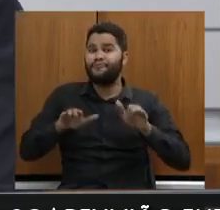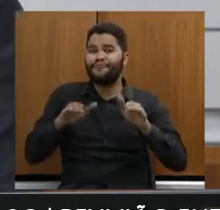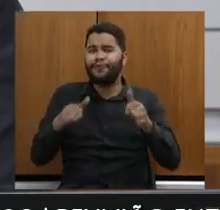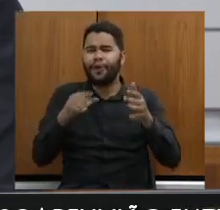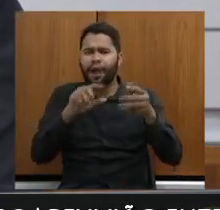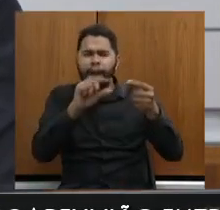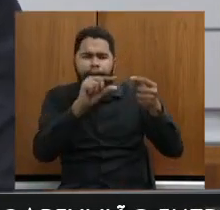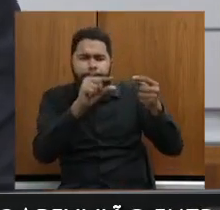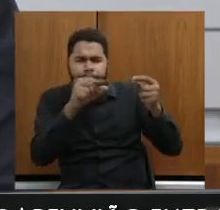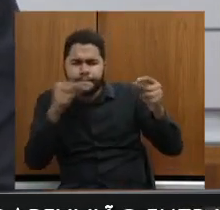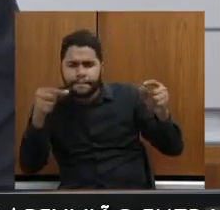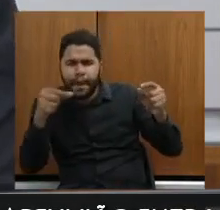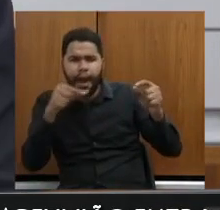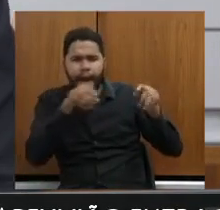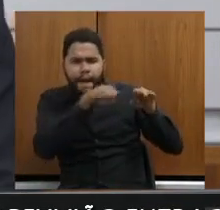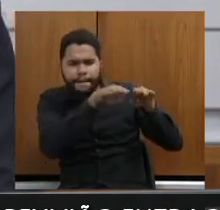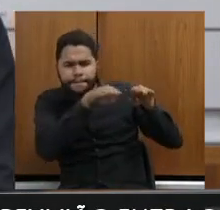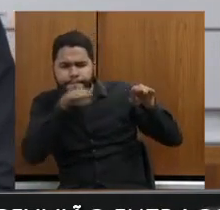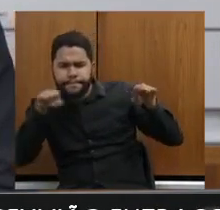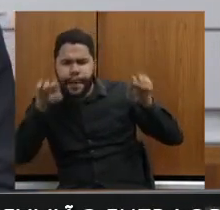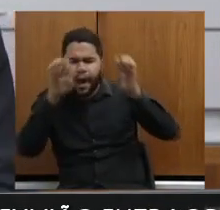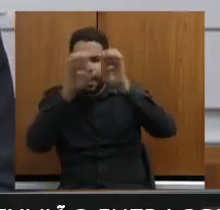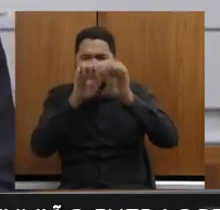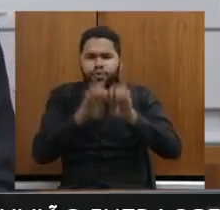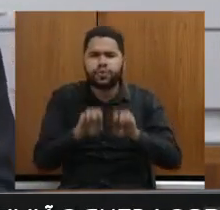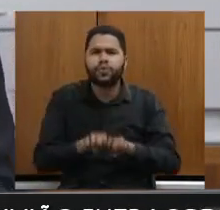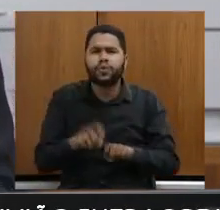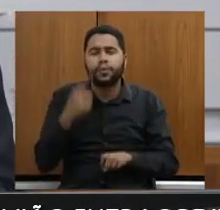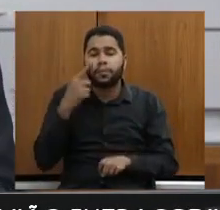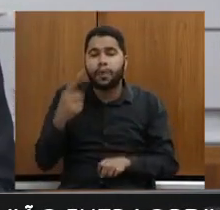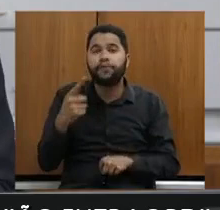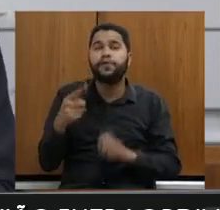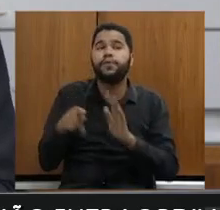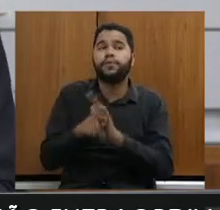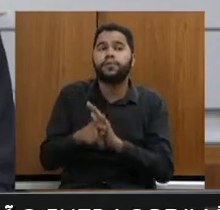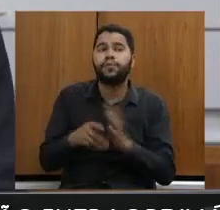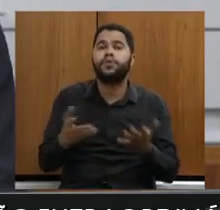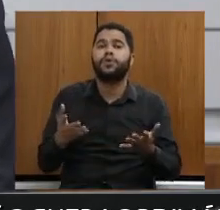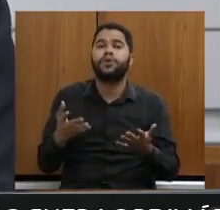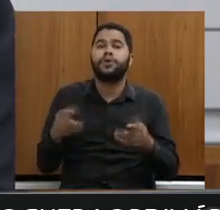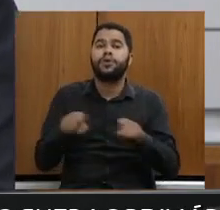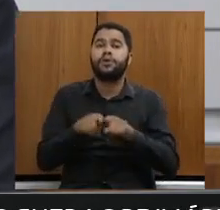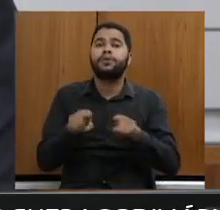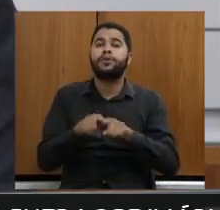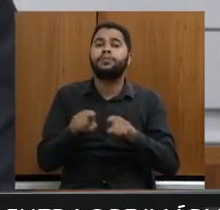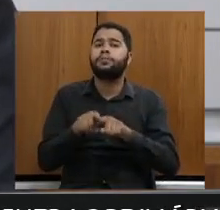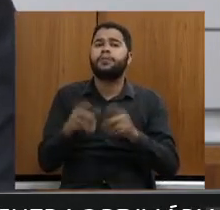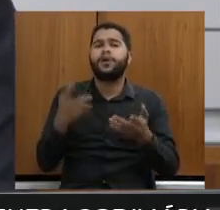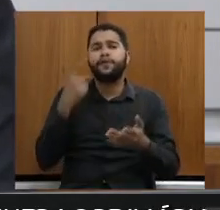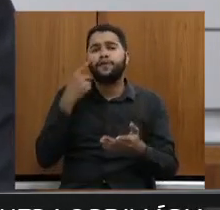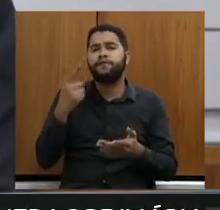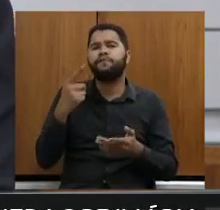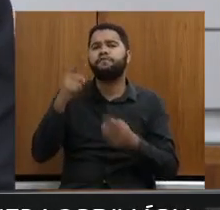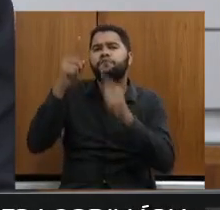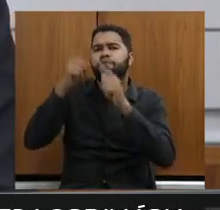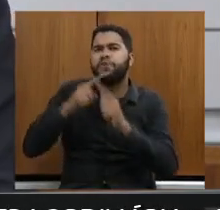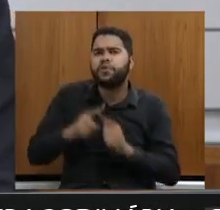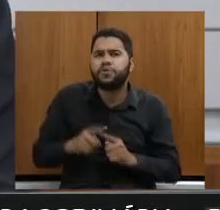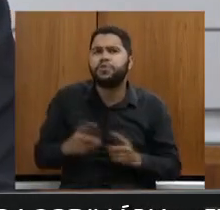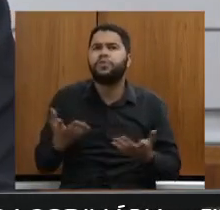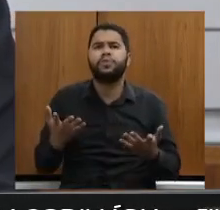focar toda essa estrutura para ir atrás daqueles produtos que estão no mercado e que apresentem qualquer tipo de